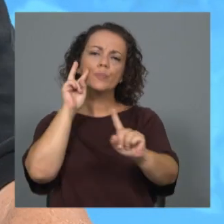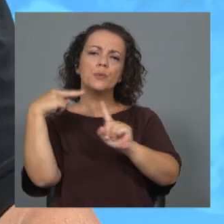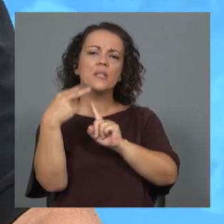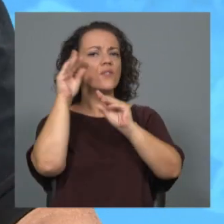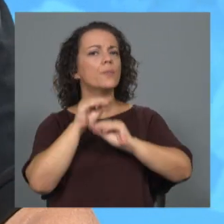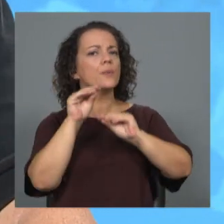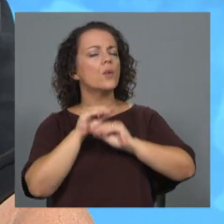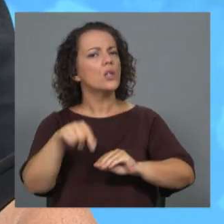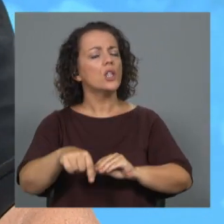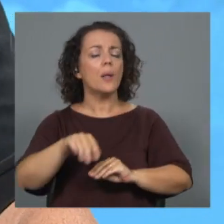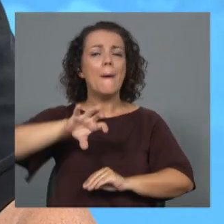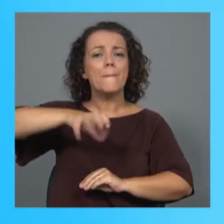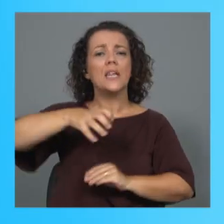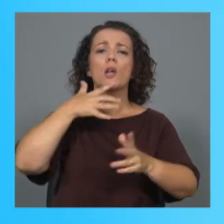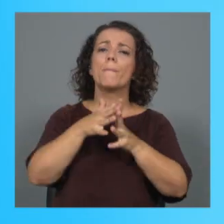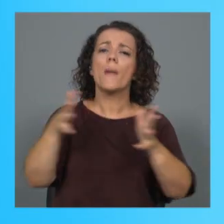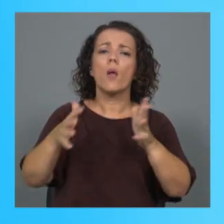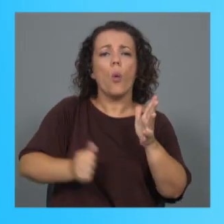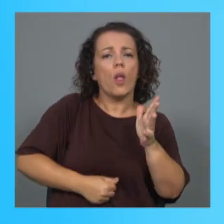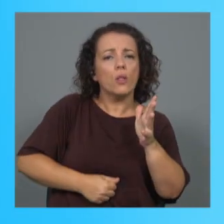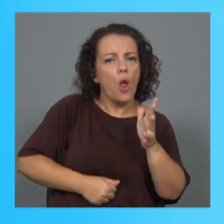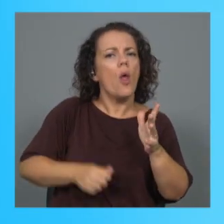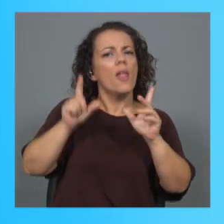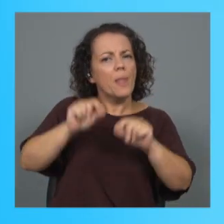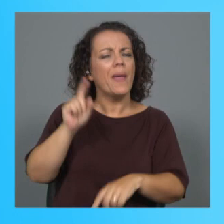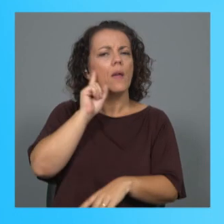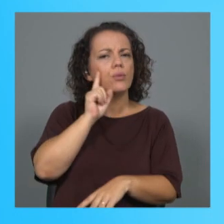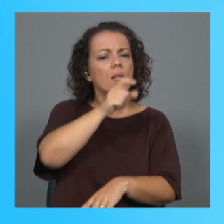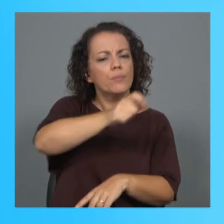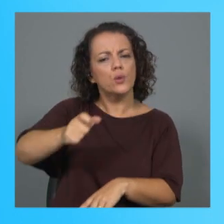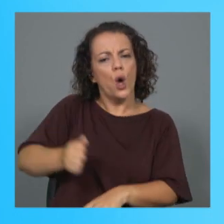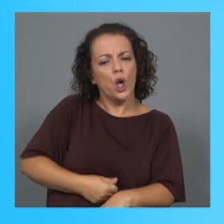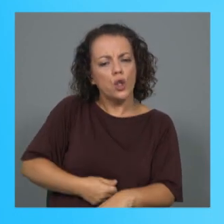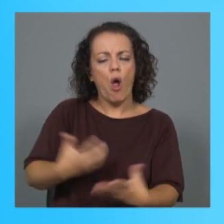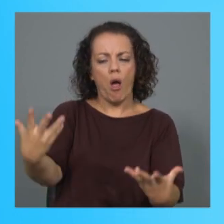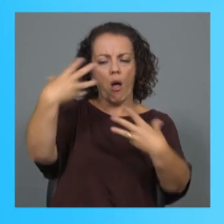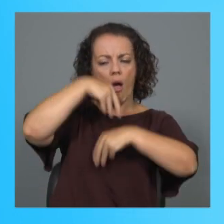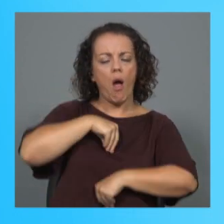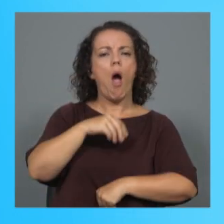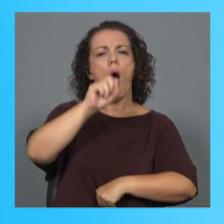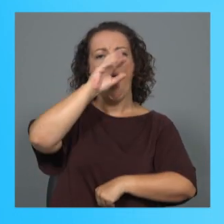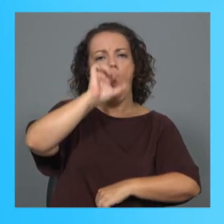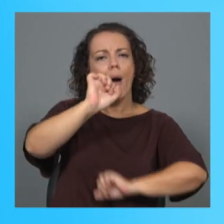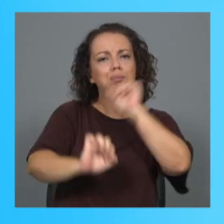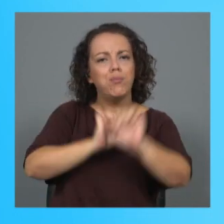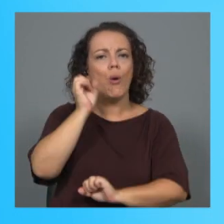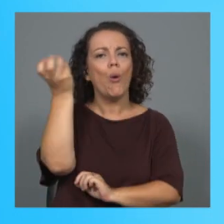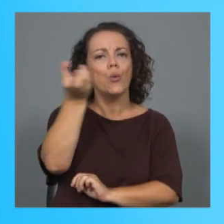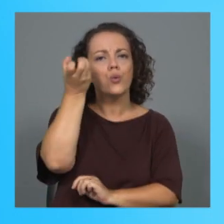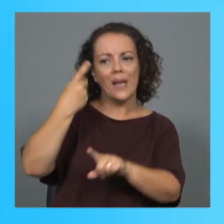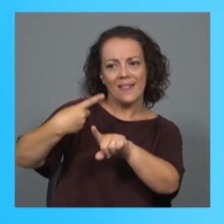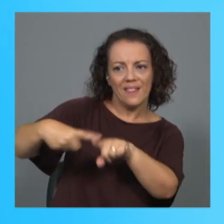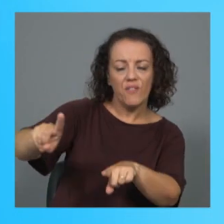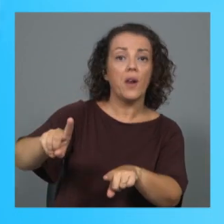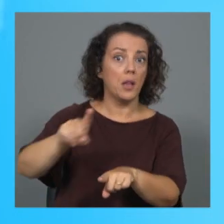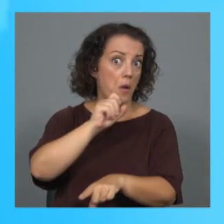católico, importante também que os próprios católicos ganhem esta cultura religiosa também das tradições dos outros, não é? Daqueles que são diferentes e podem